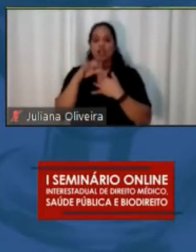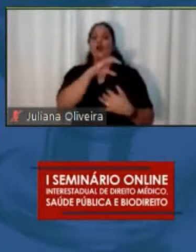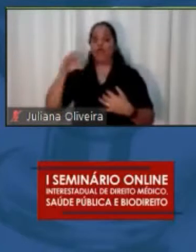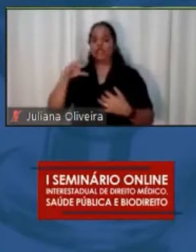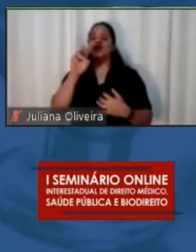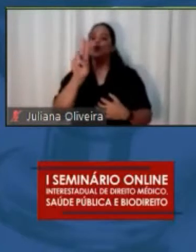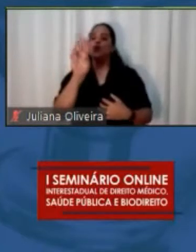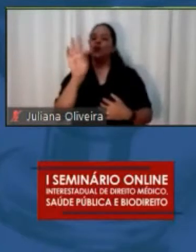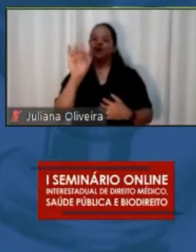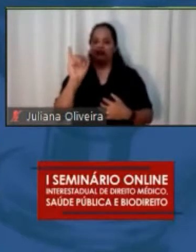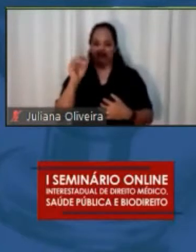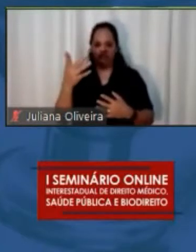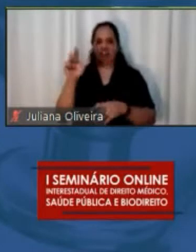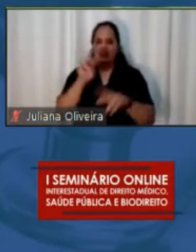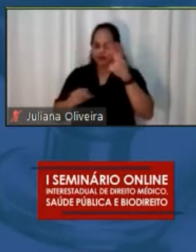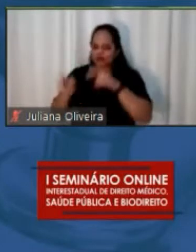órgãos